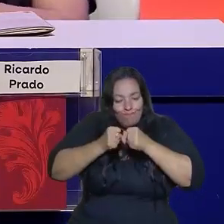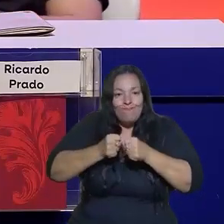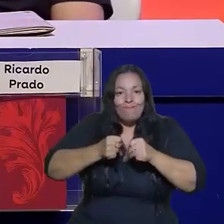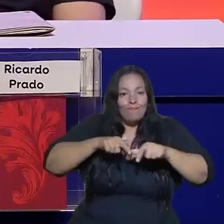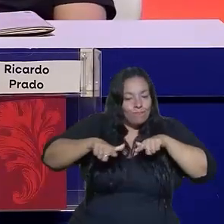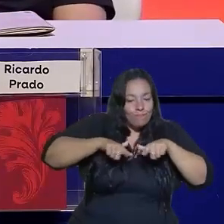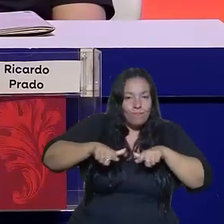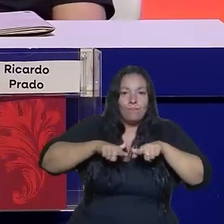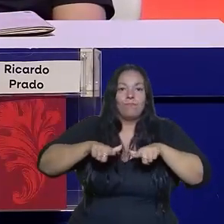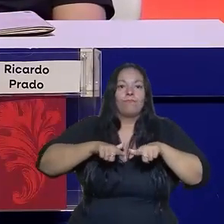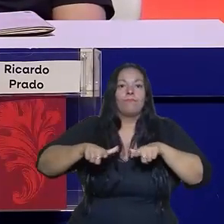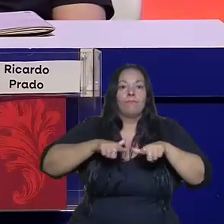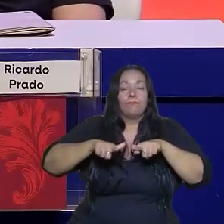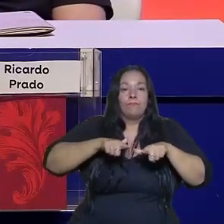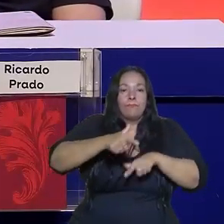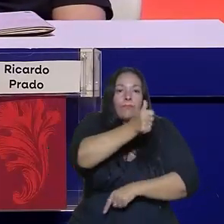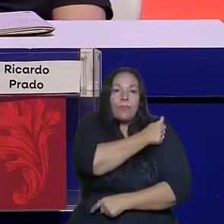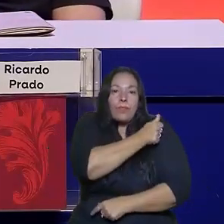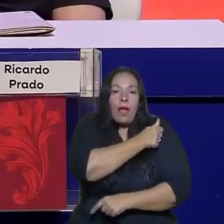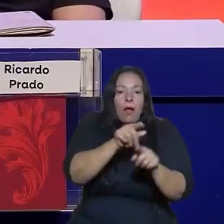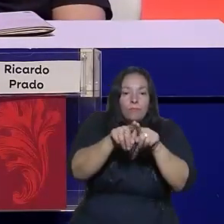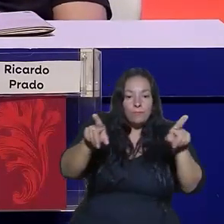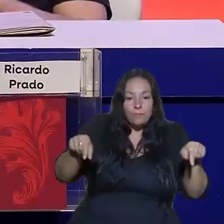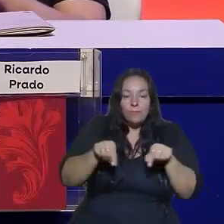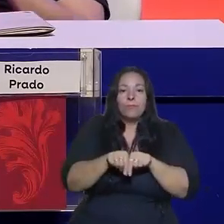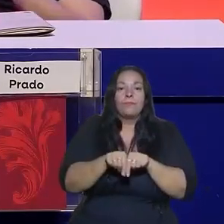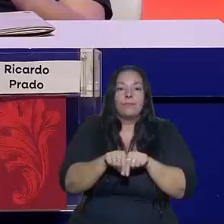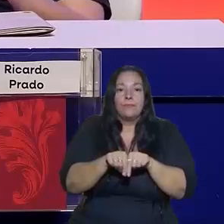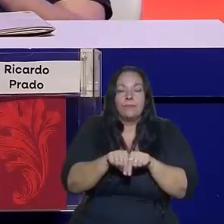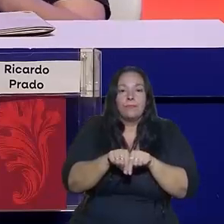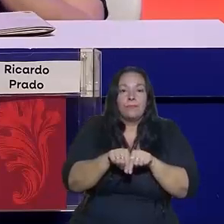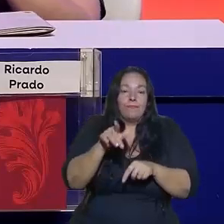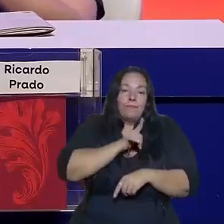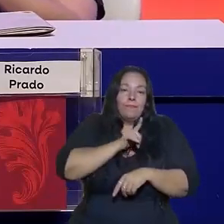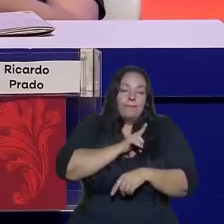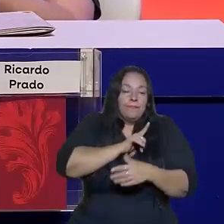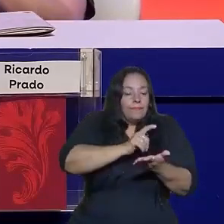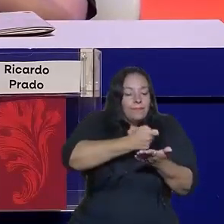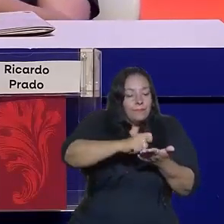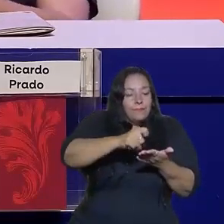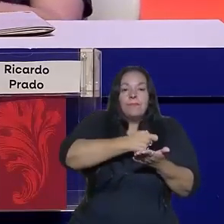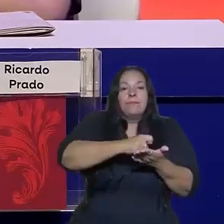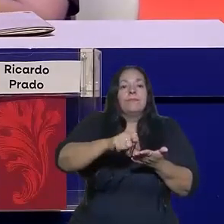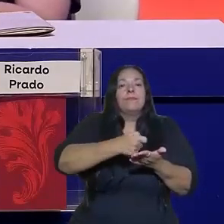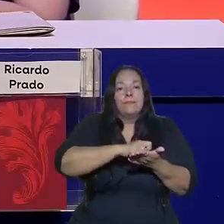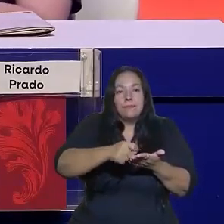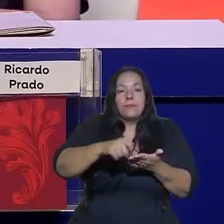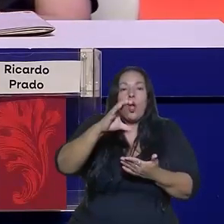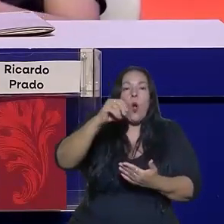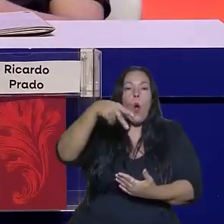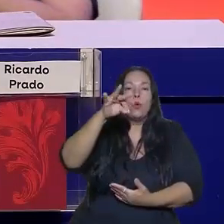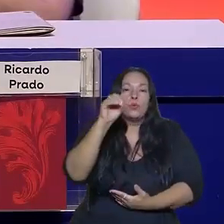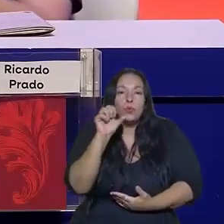grande com aquelas turmas. E, ao mesmo tempo, tem uma escrita ficcional, tem os